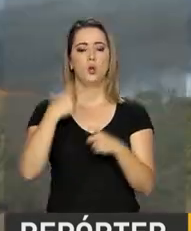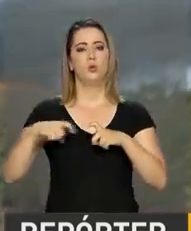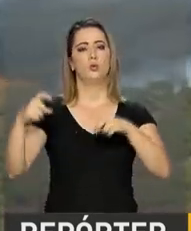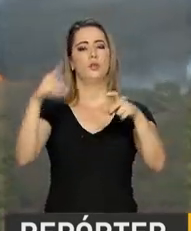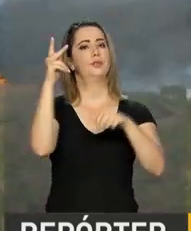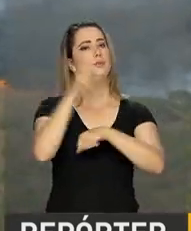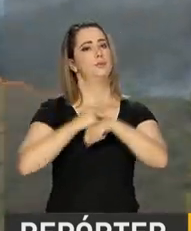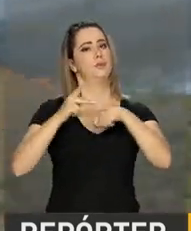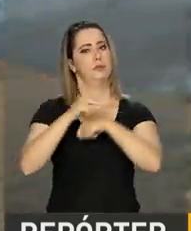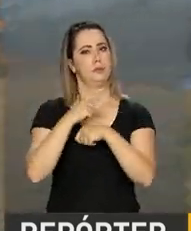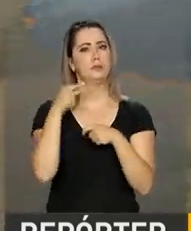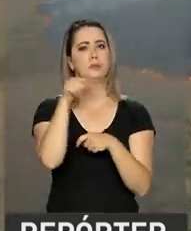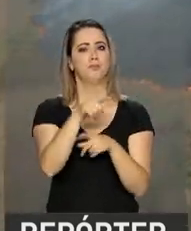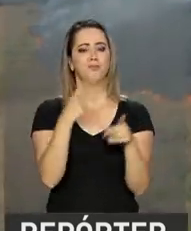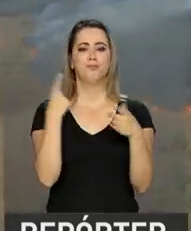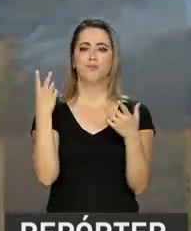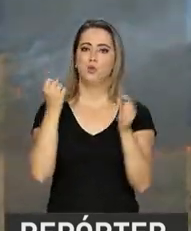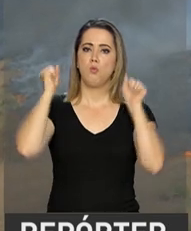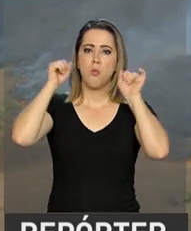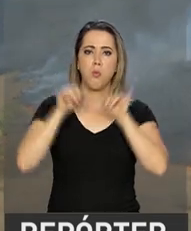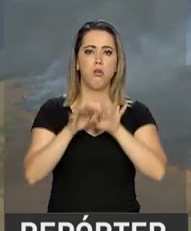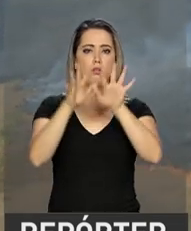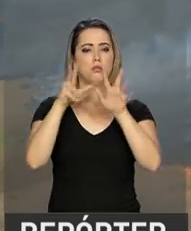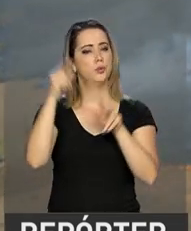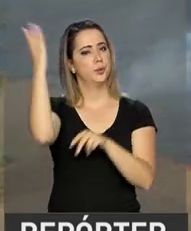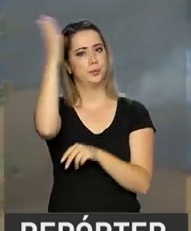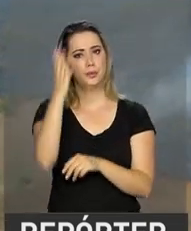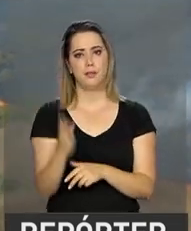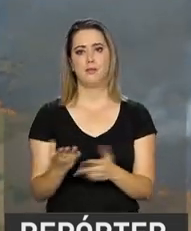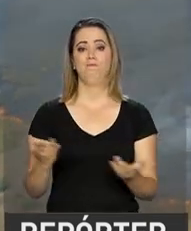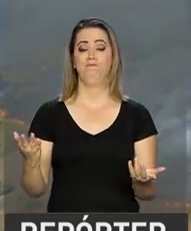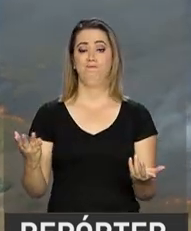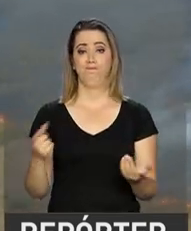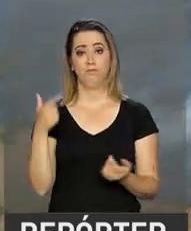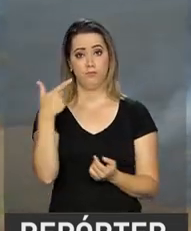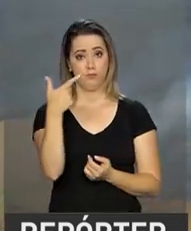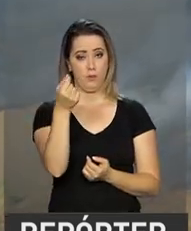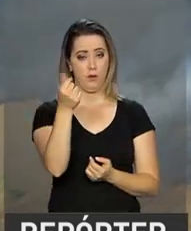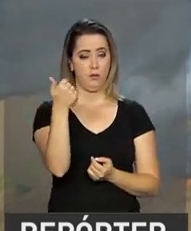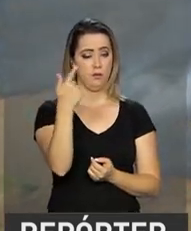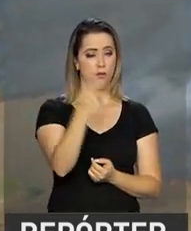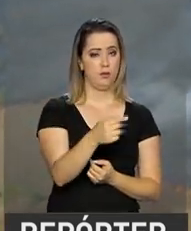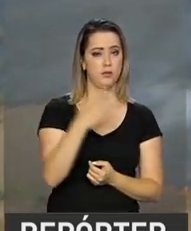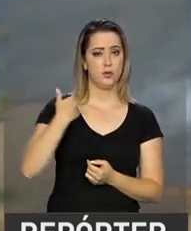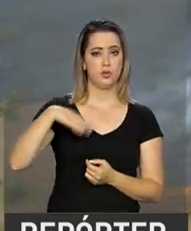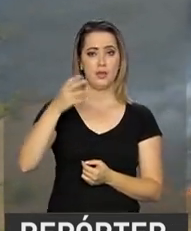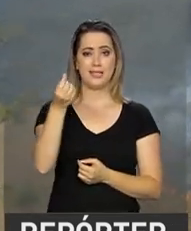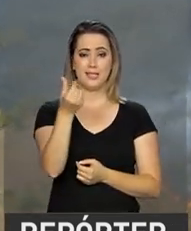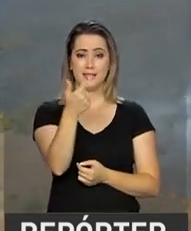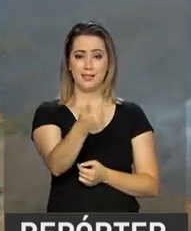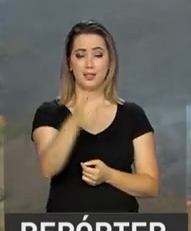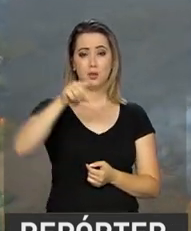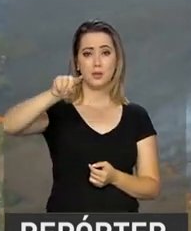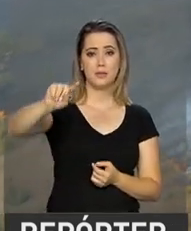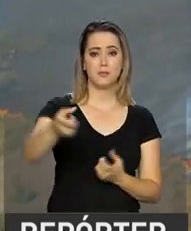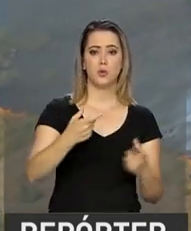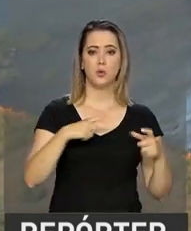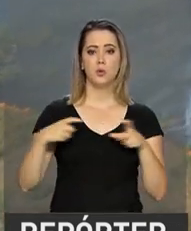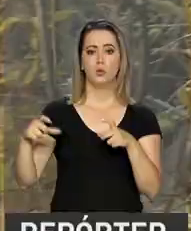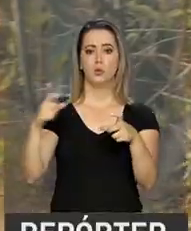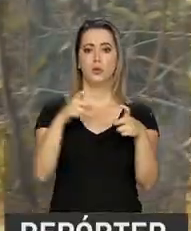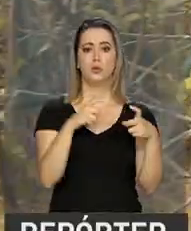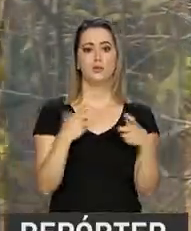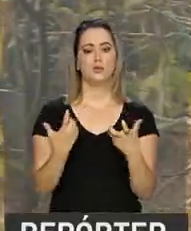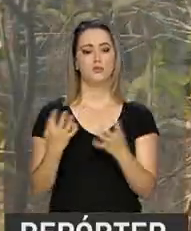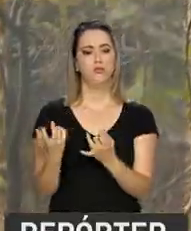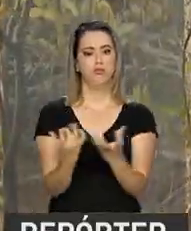eo número de queimadas se multiplica em 2017 já são cerca de 62 mil focos pelo